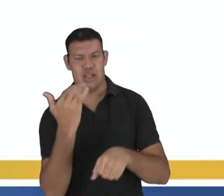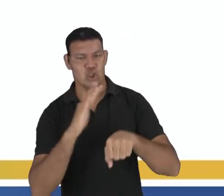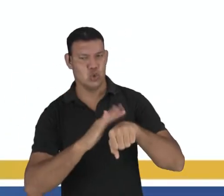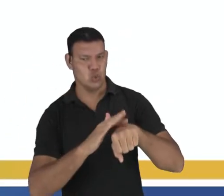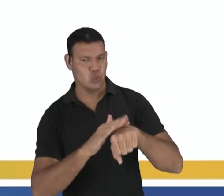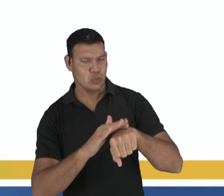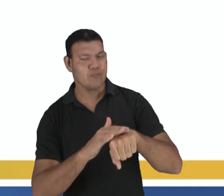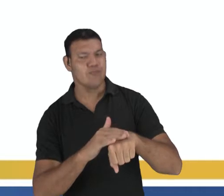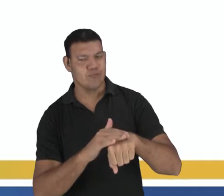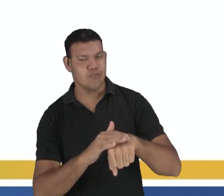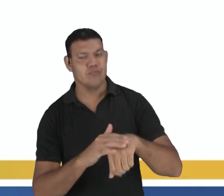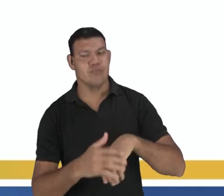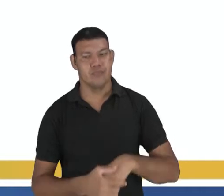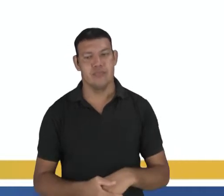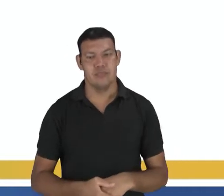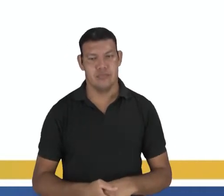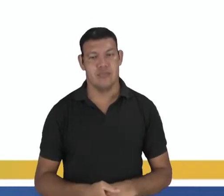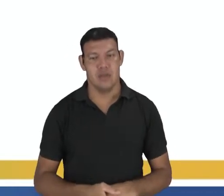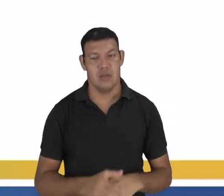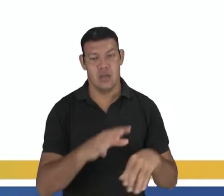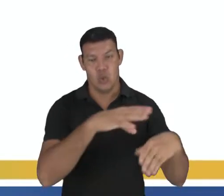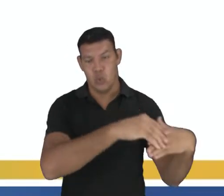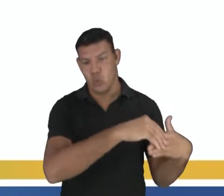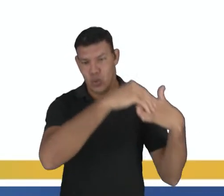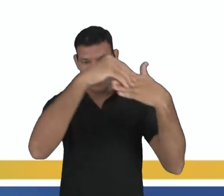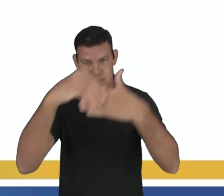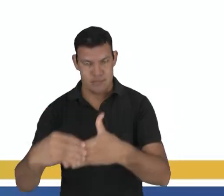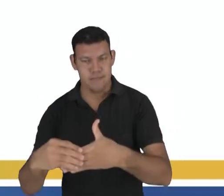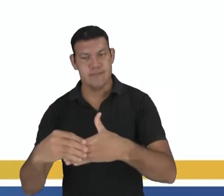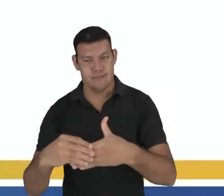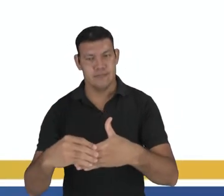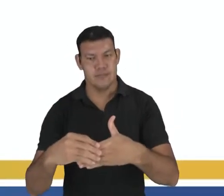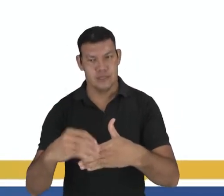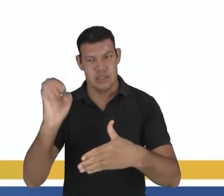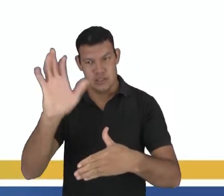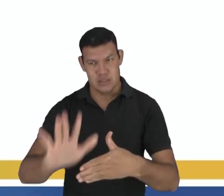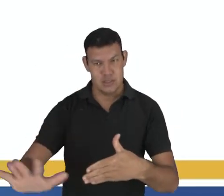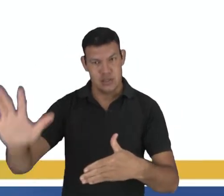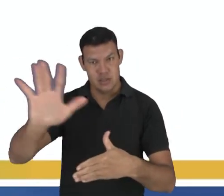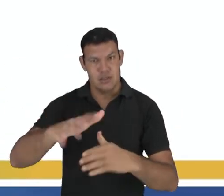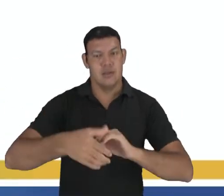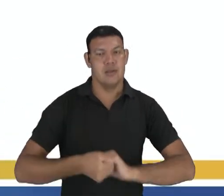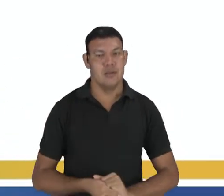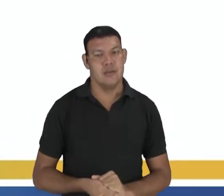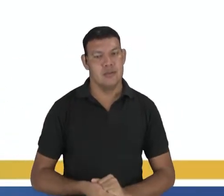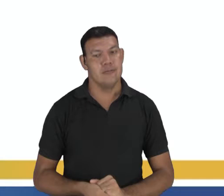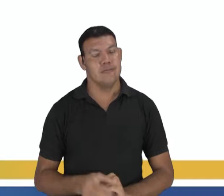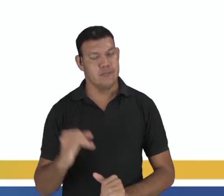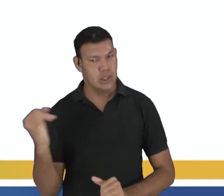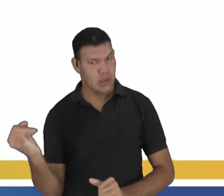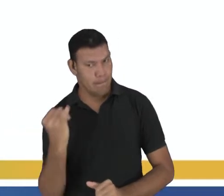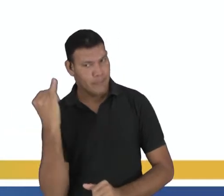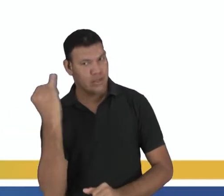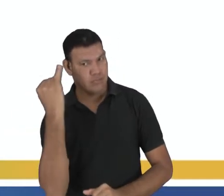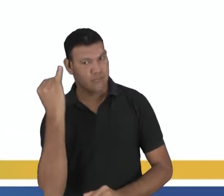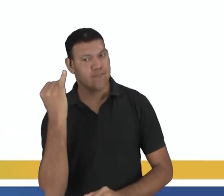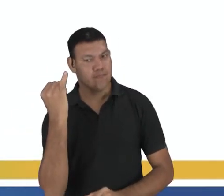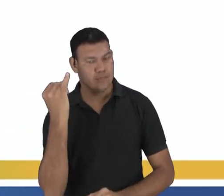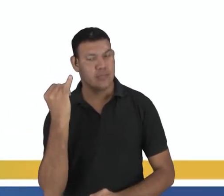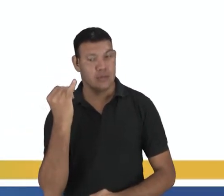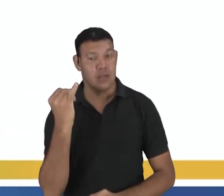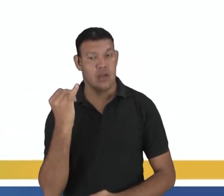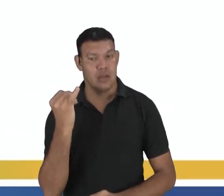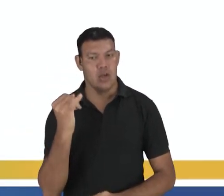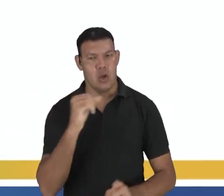de doenças trazidas do outro continente. Então é um ponto muito importante também, porque muitos indígenas